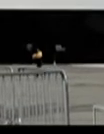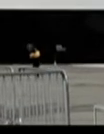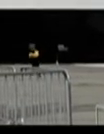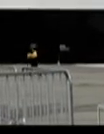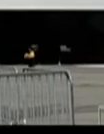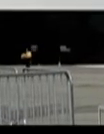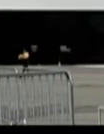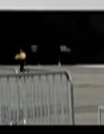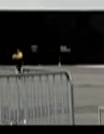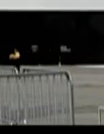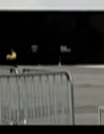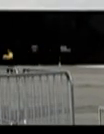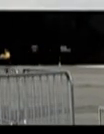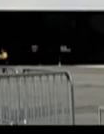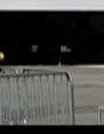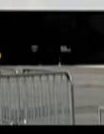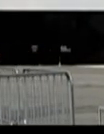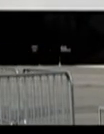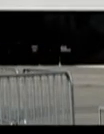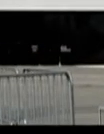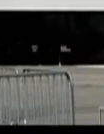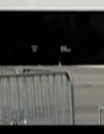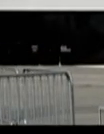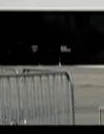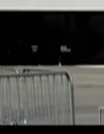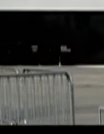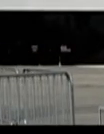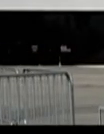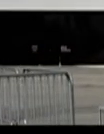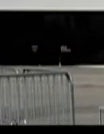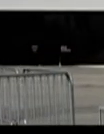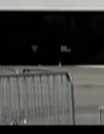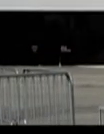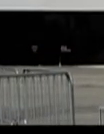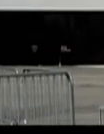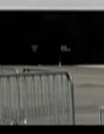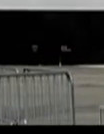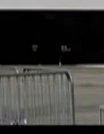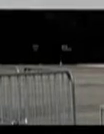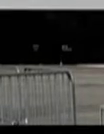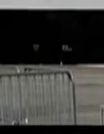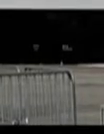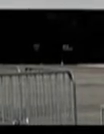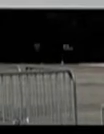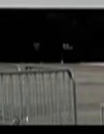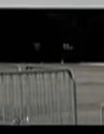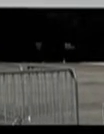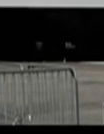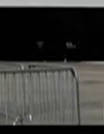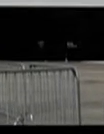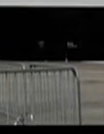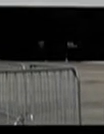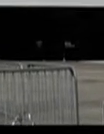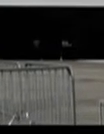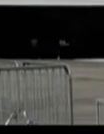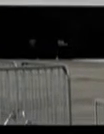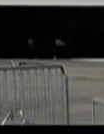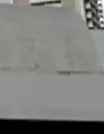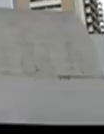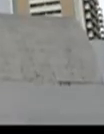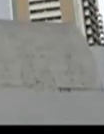sangue vermelho, é o sangue de todo o povo que sempre sofreu com a questão política e